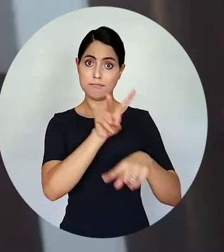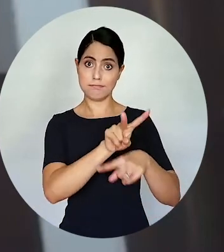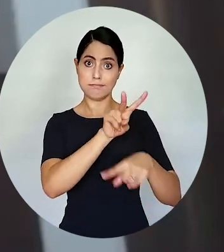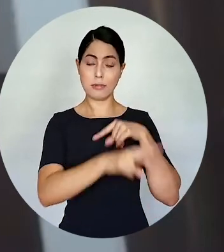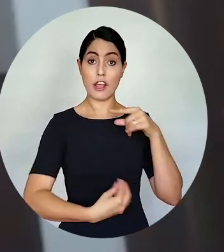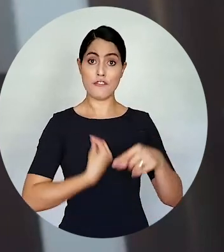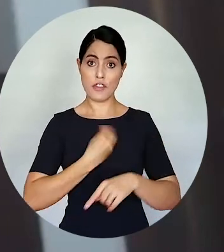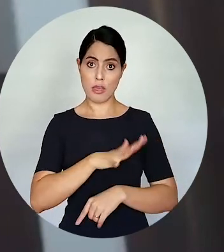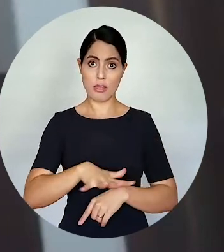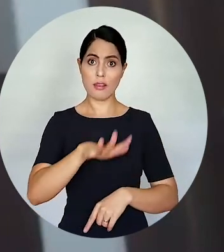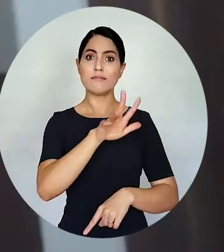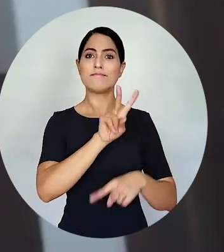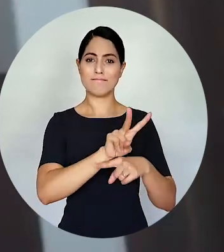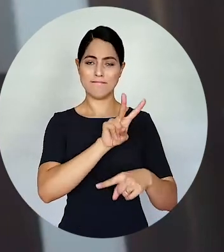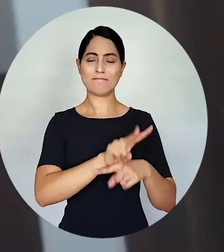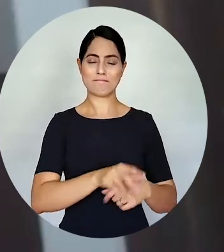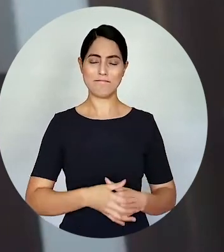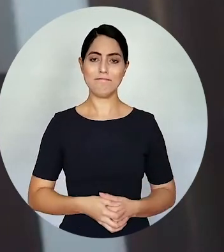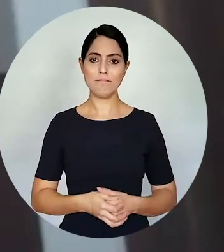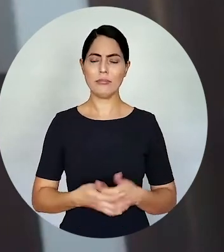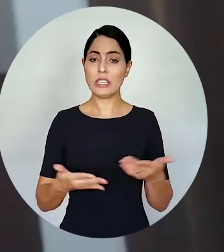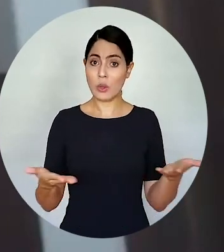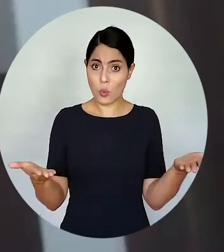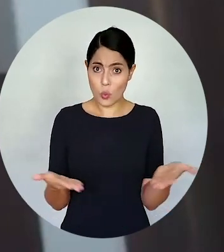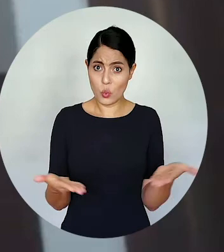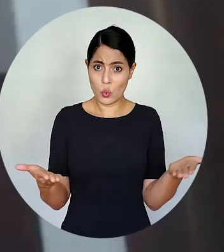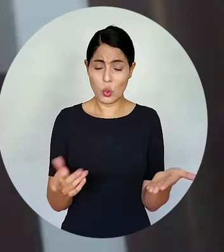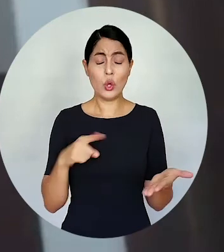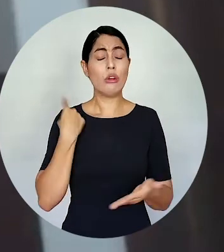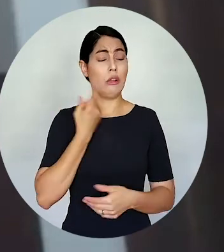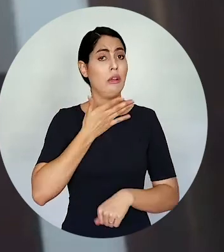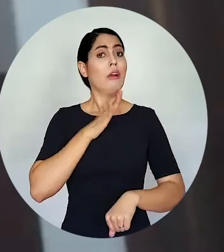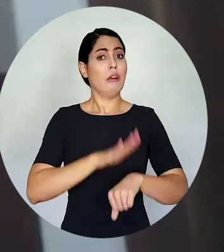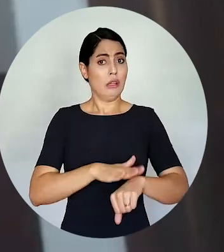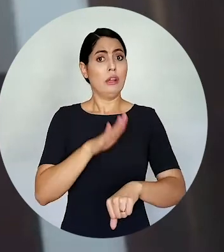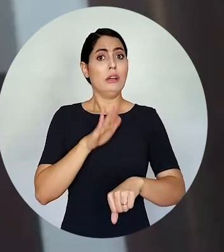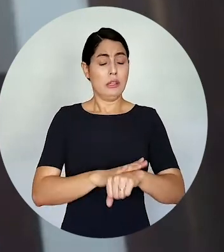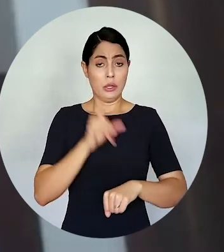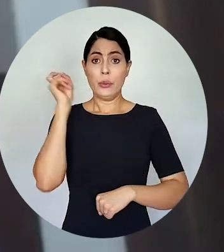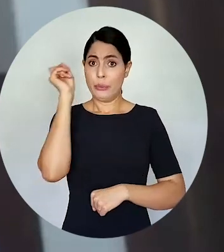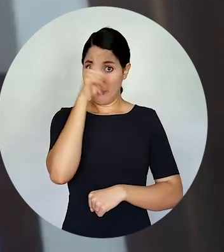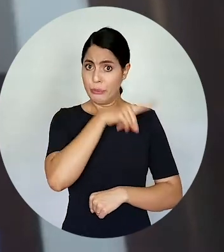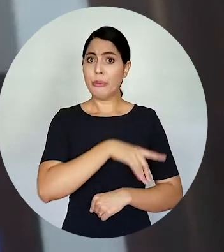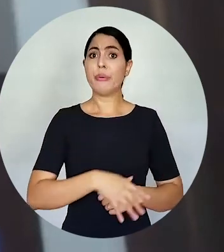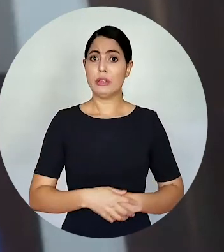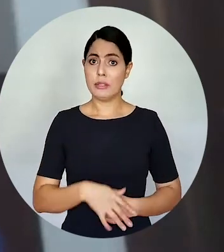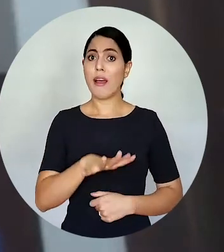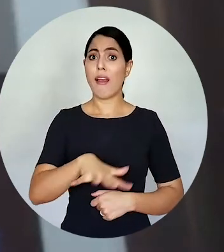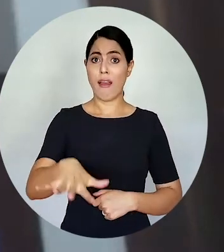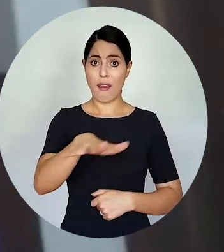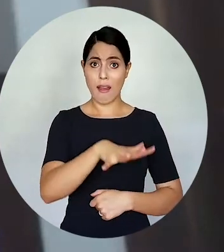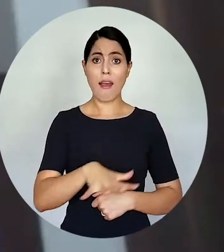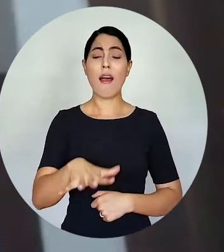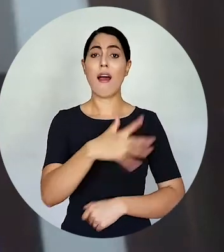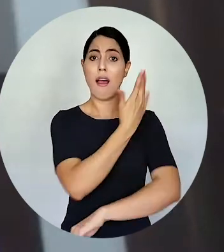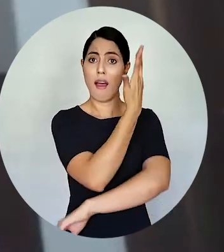vida. Hoje, nesse momento tão crítico que vivemos no direito ambiental, com essa